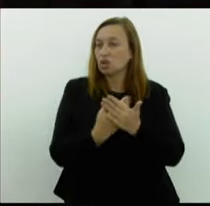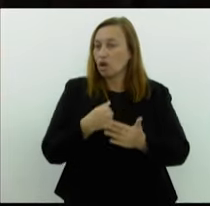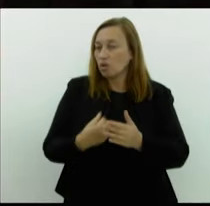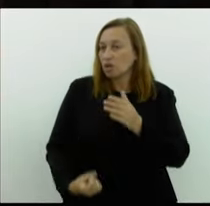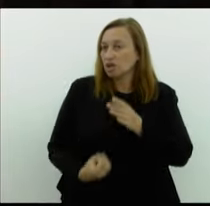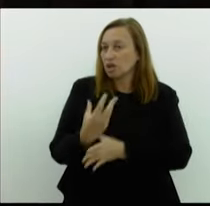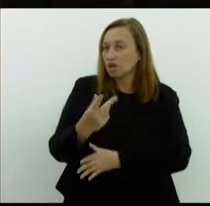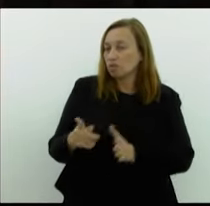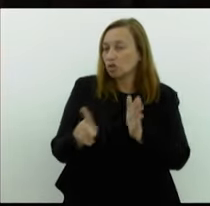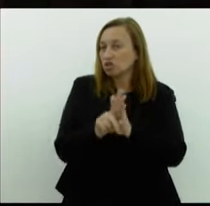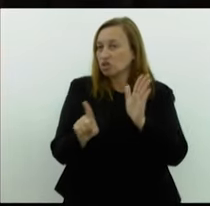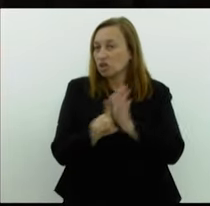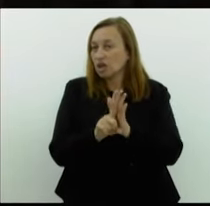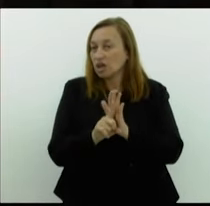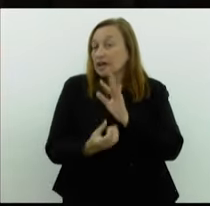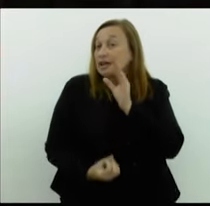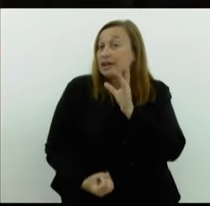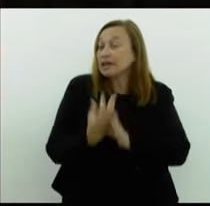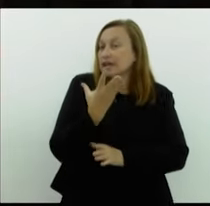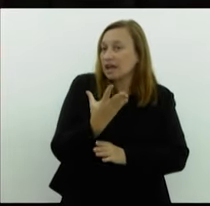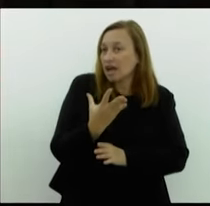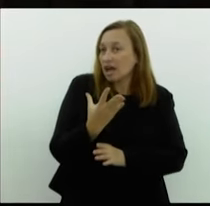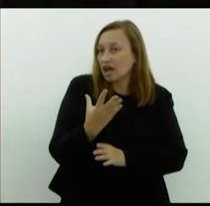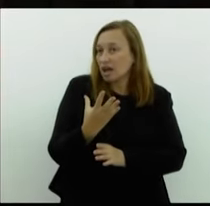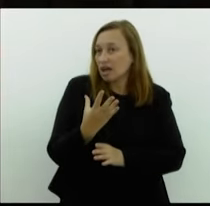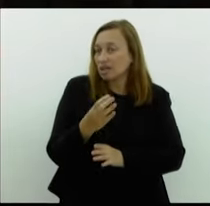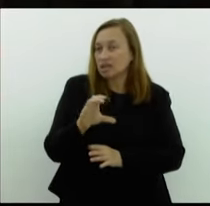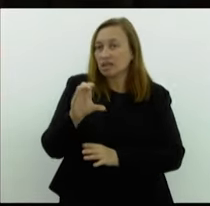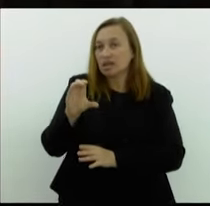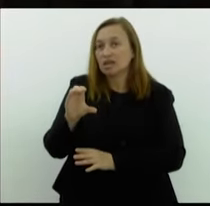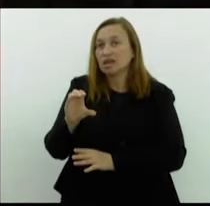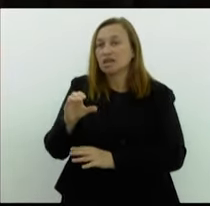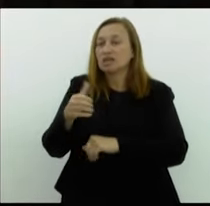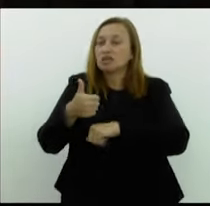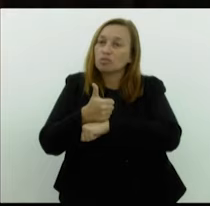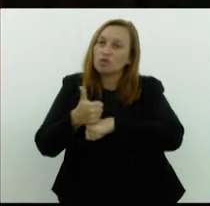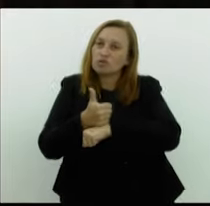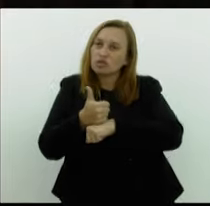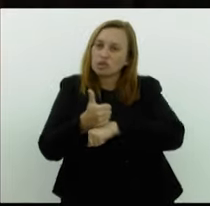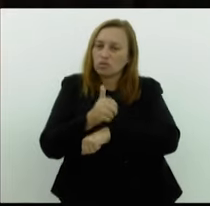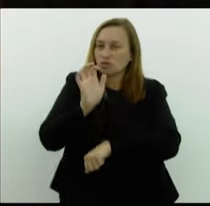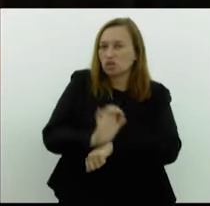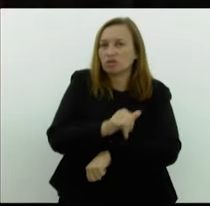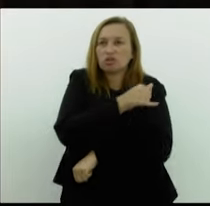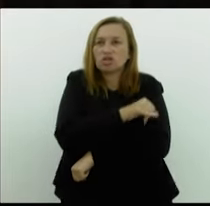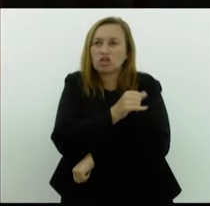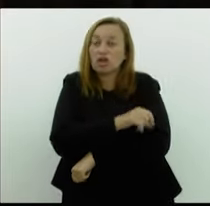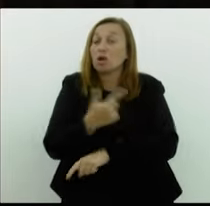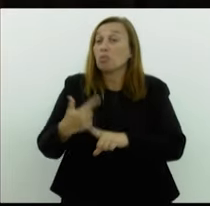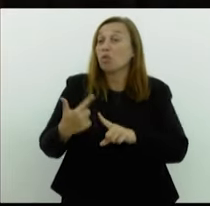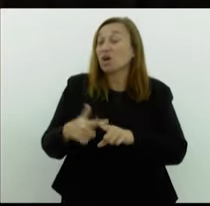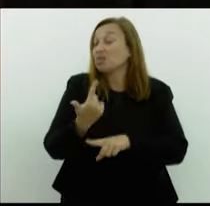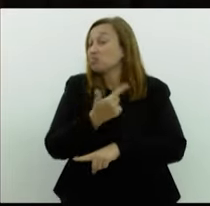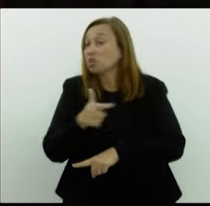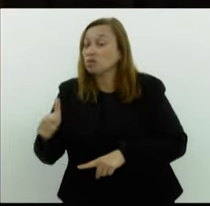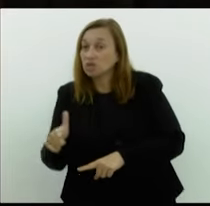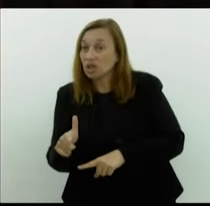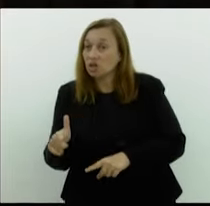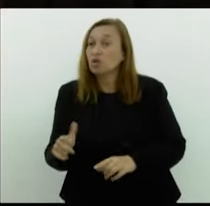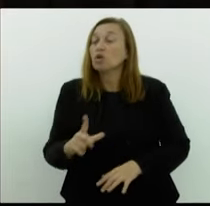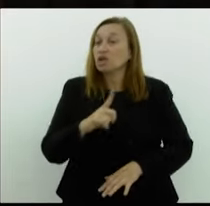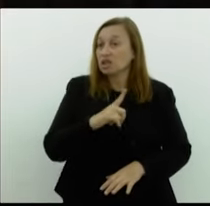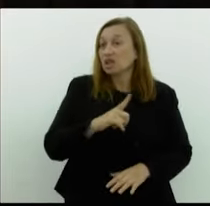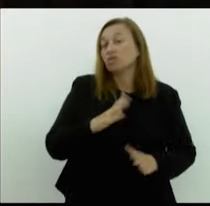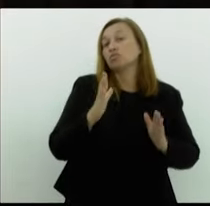lei buscando criar esse cargo no Estado do Rio de Janeiro, porque esse cargo não existe. Atualmente, o que existe no Estado do